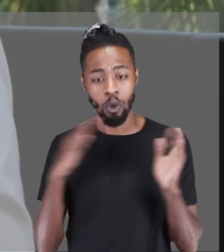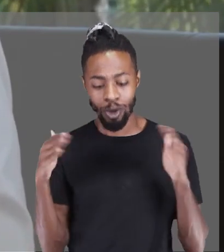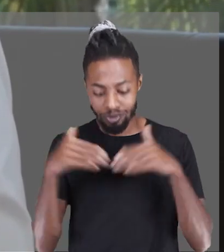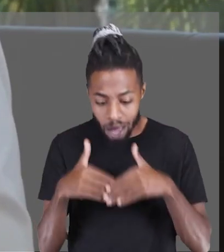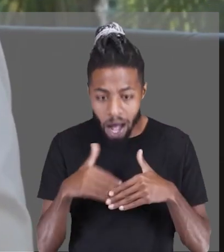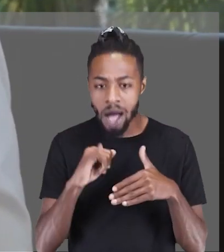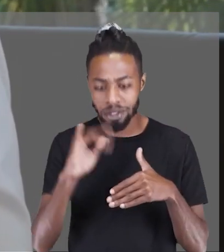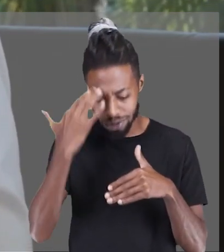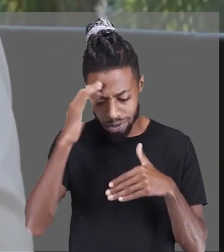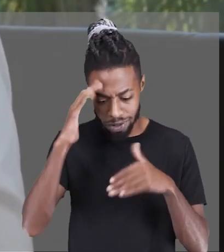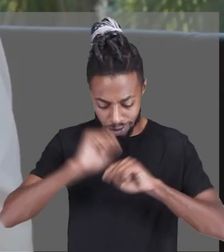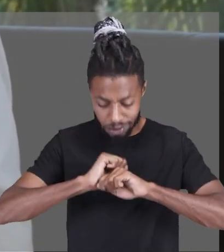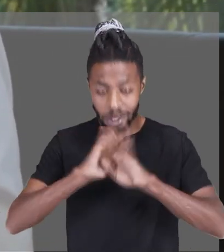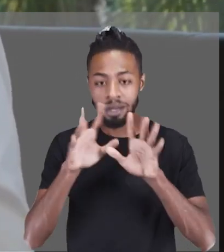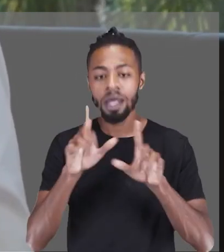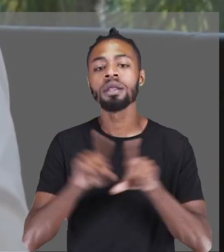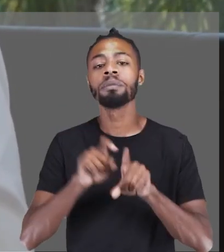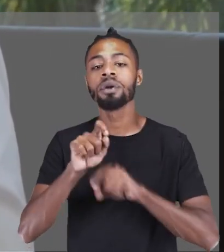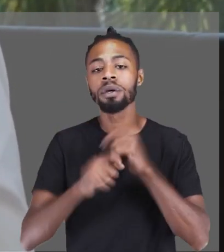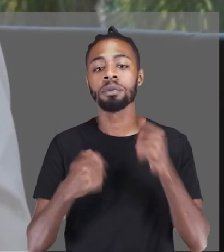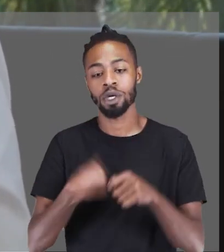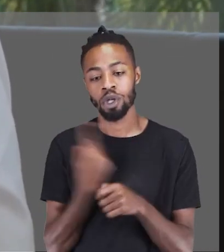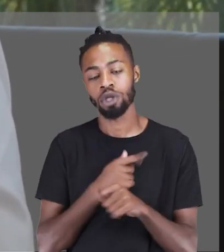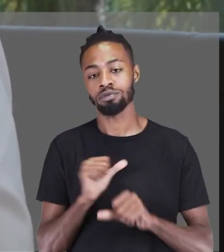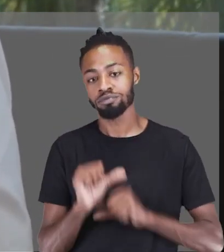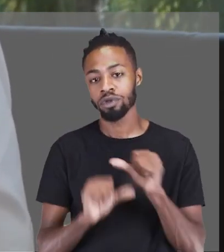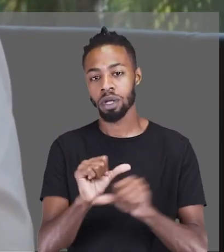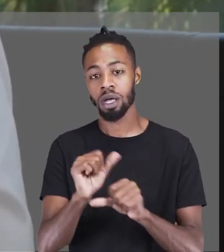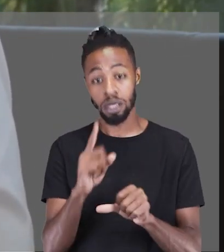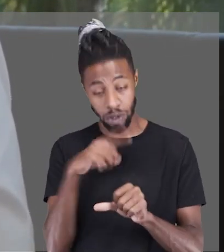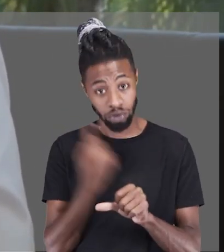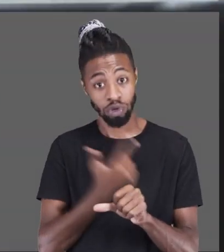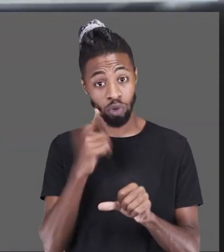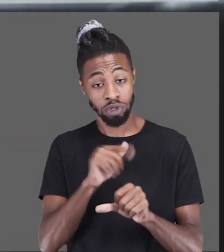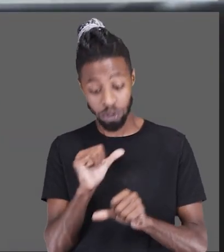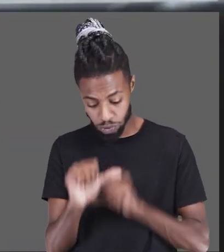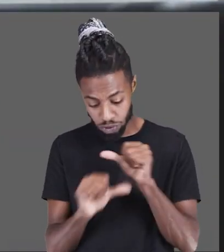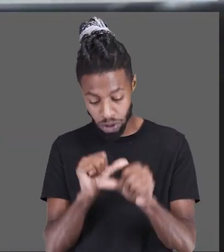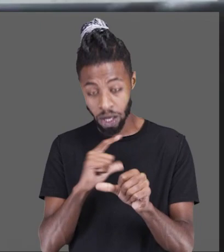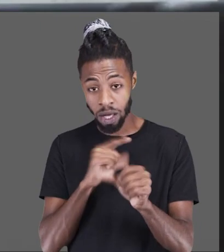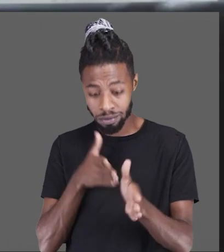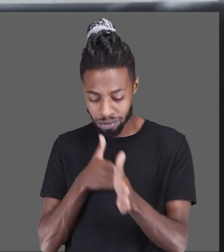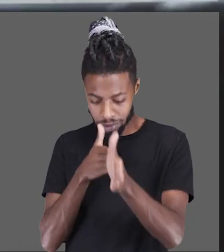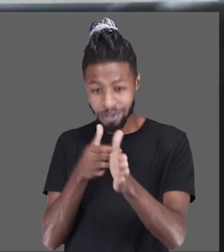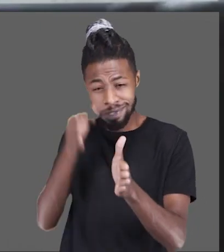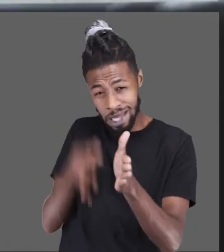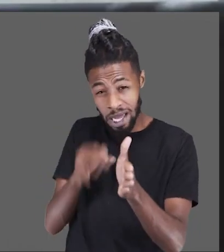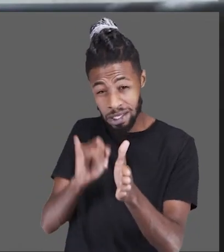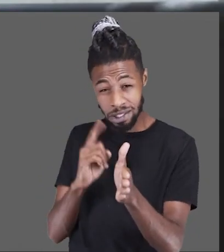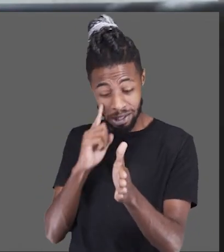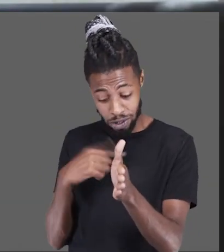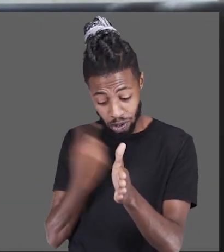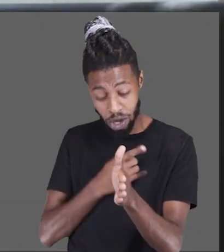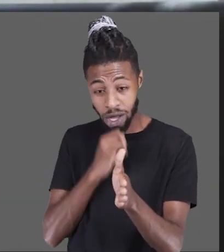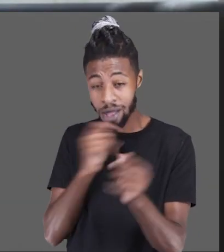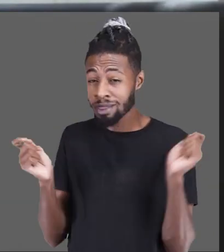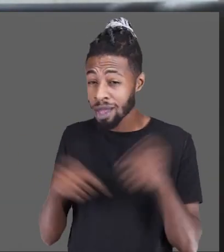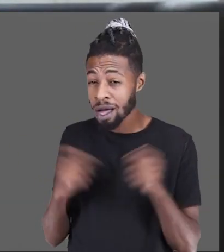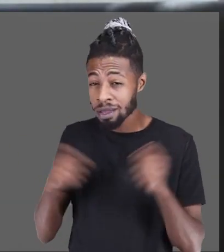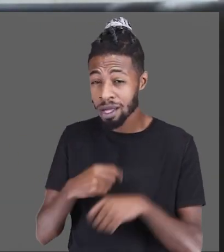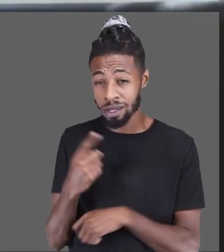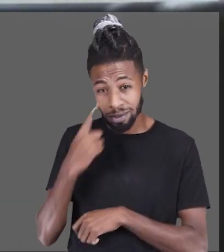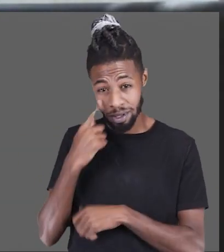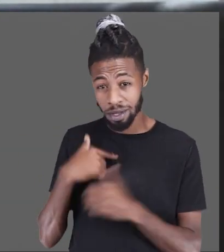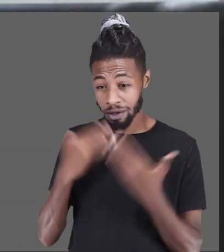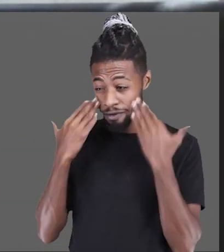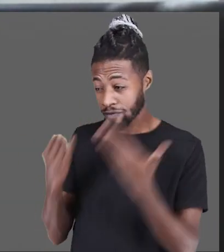a humildade para entender que precisamos mudar. E só vamos mudar na direção correta se